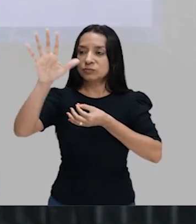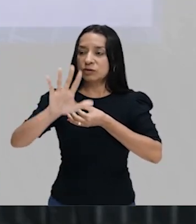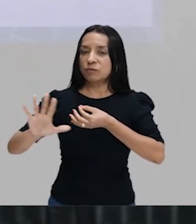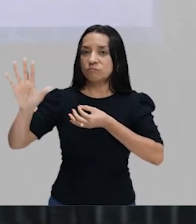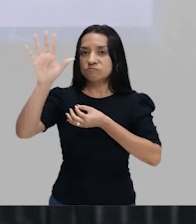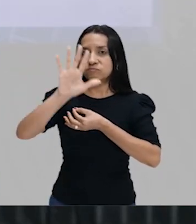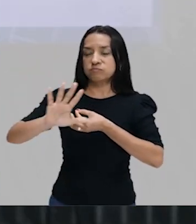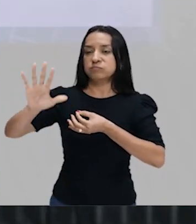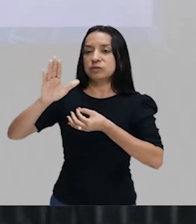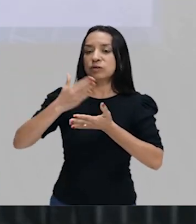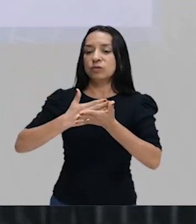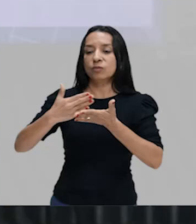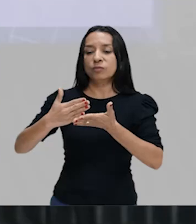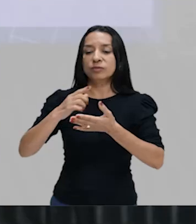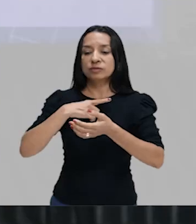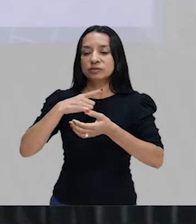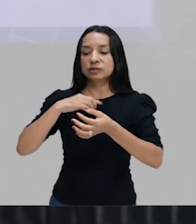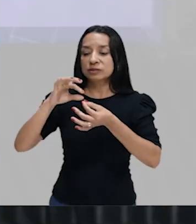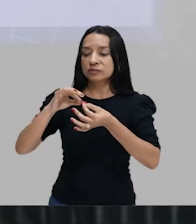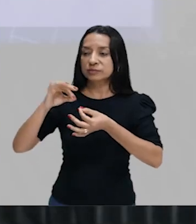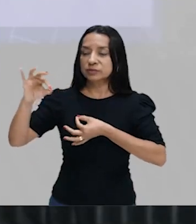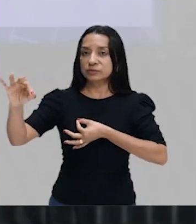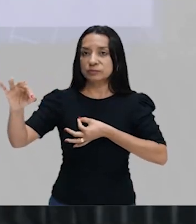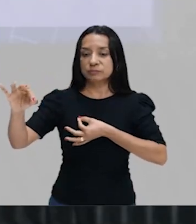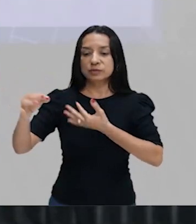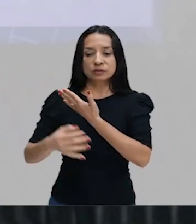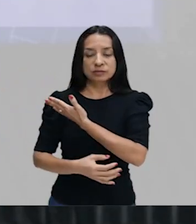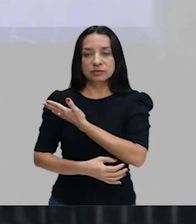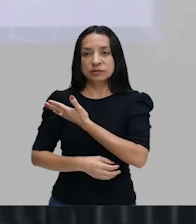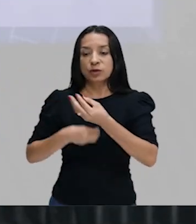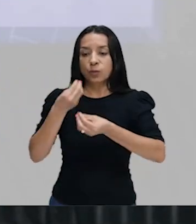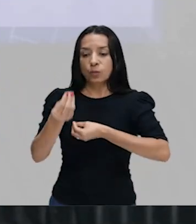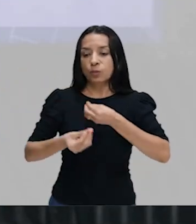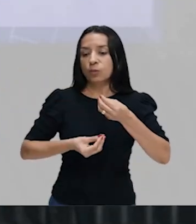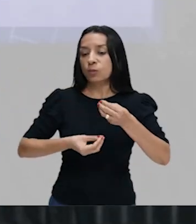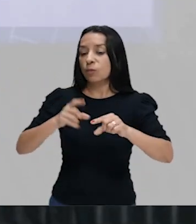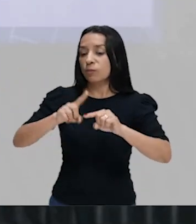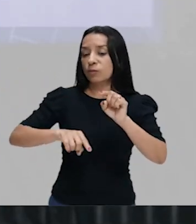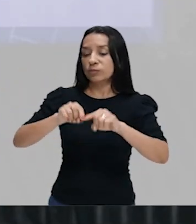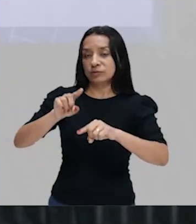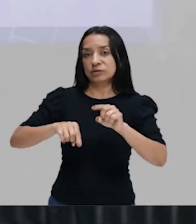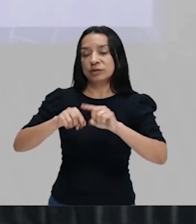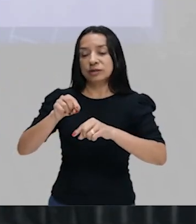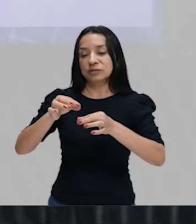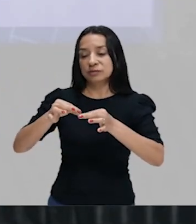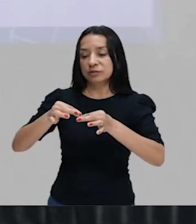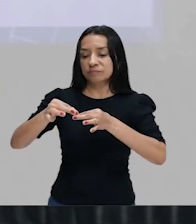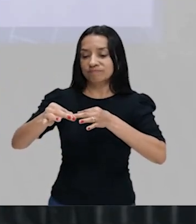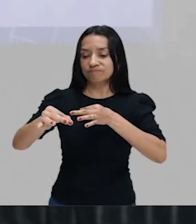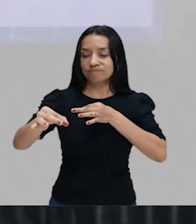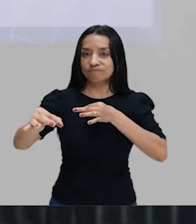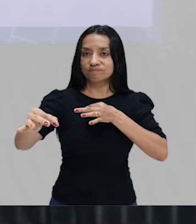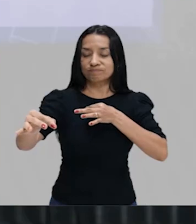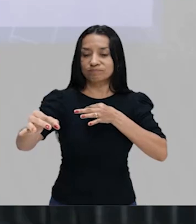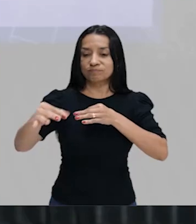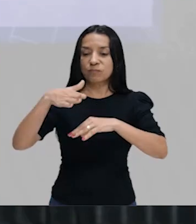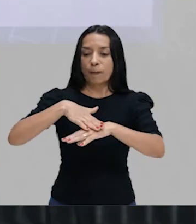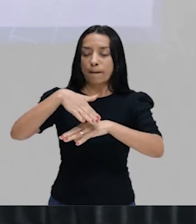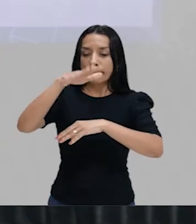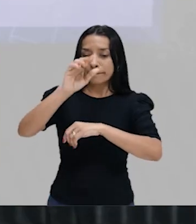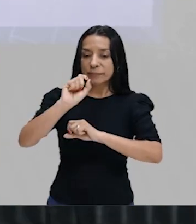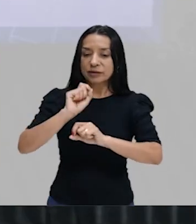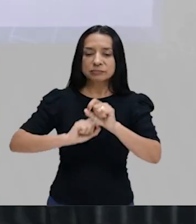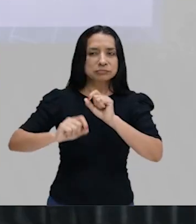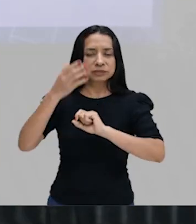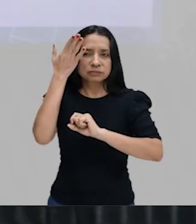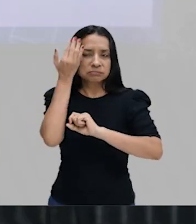eu já começo, né, a ter uma distância. E nesse caso aí, como o corpo tende a se afastar mais e mais, eu não sei dizer,